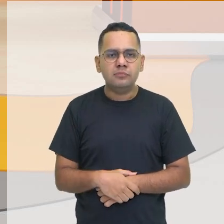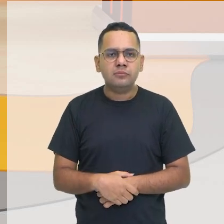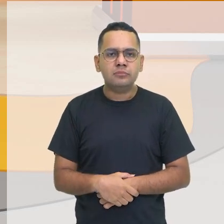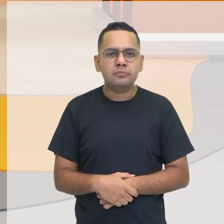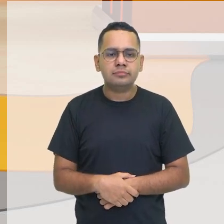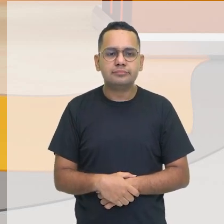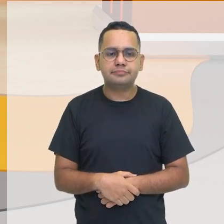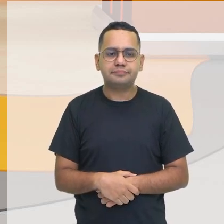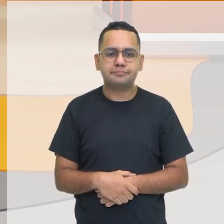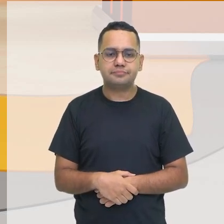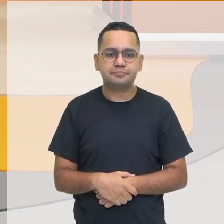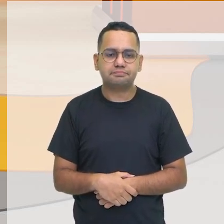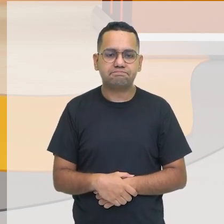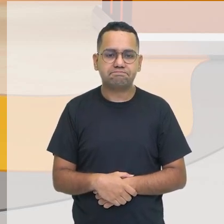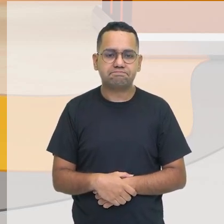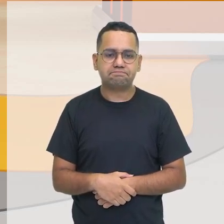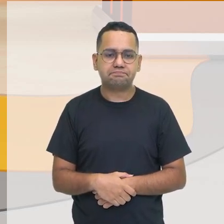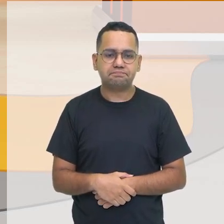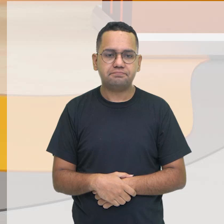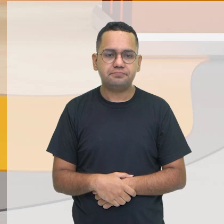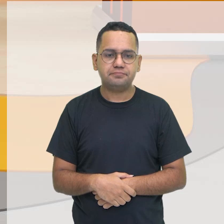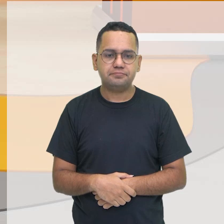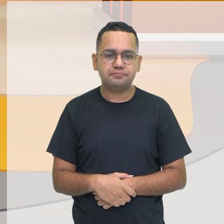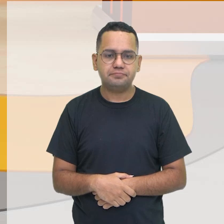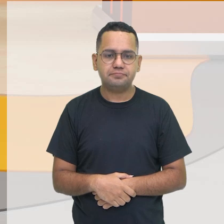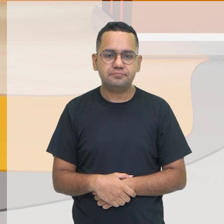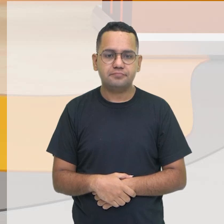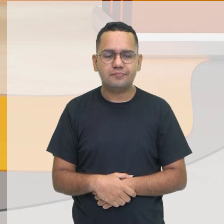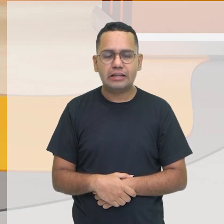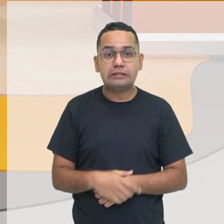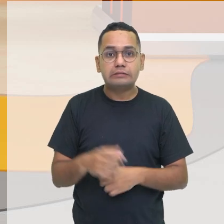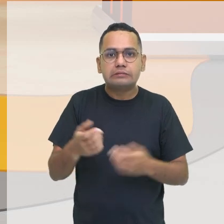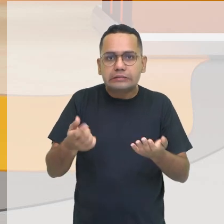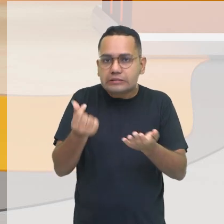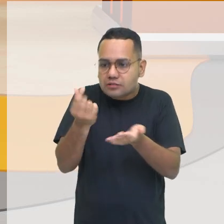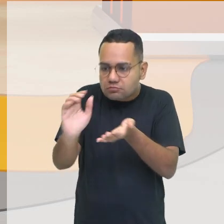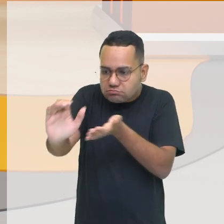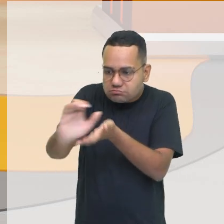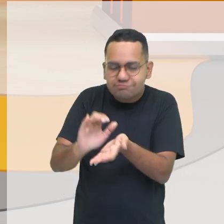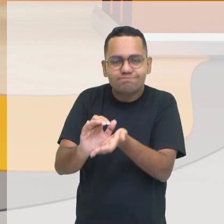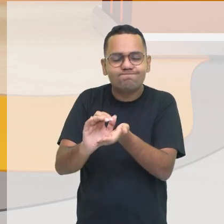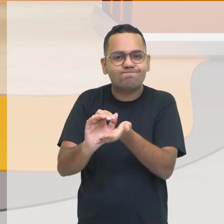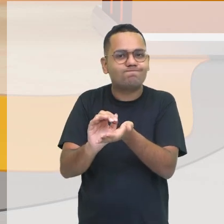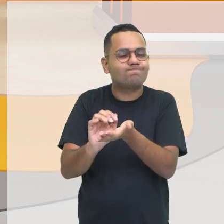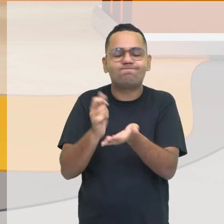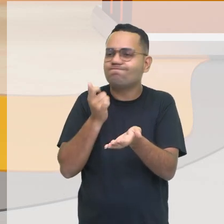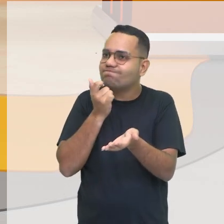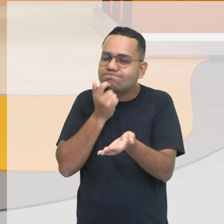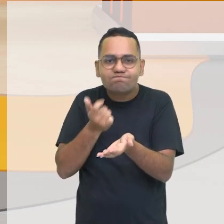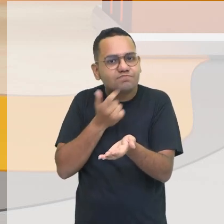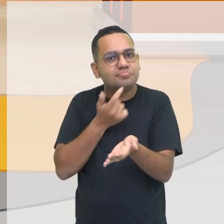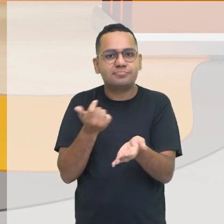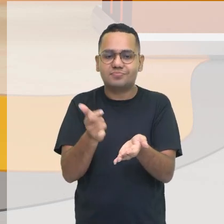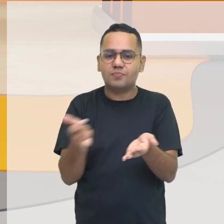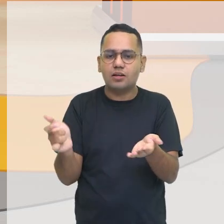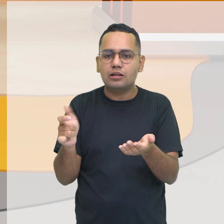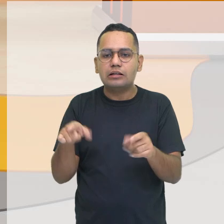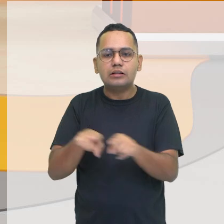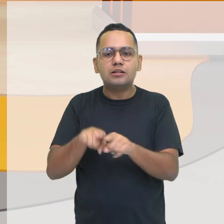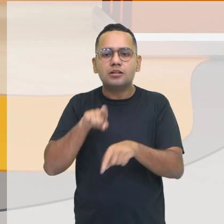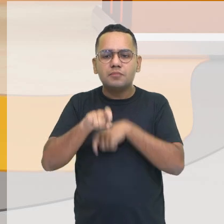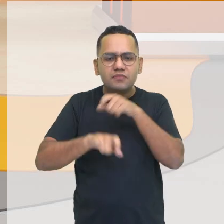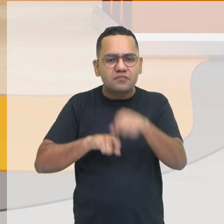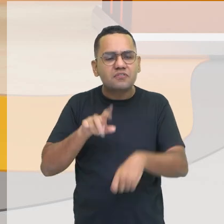né? E também vai afastar investimentos e contribuir para o clima de